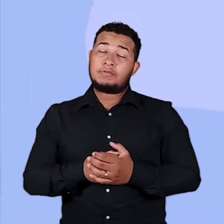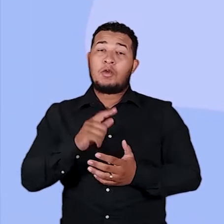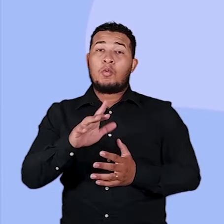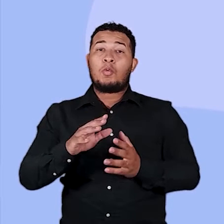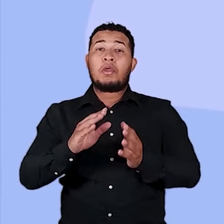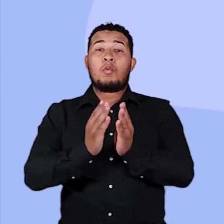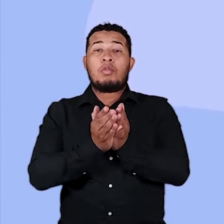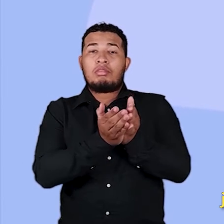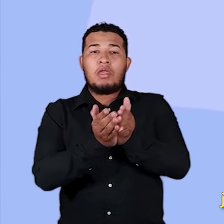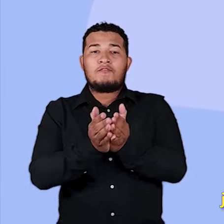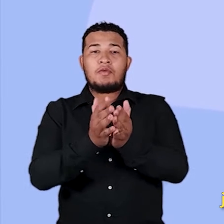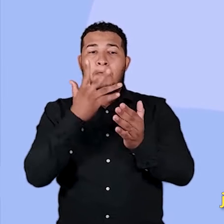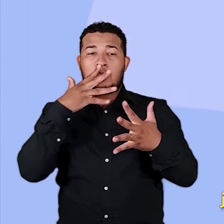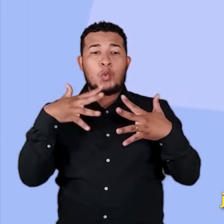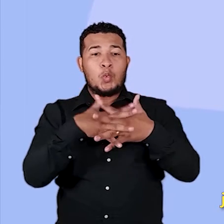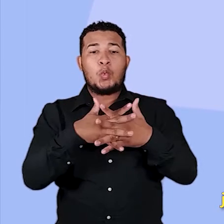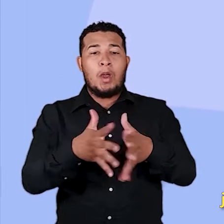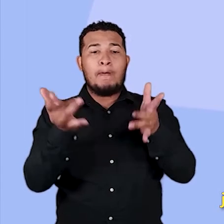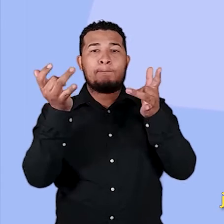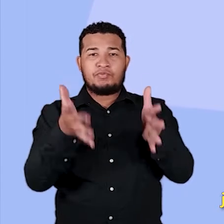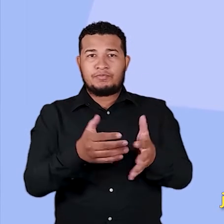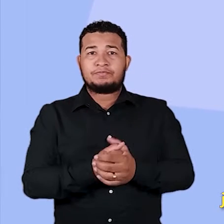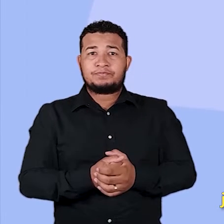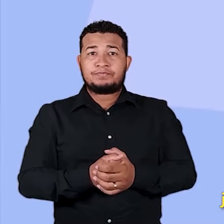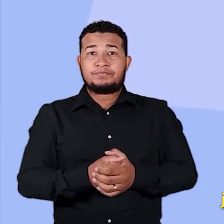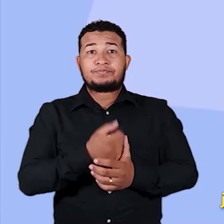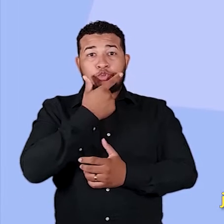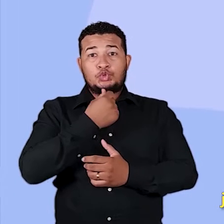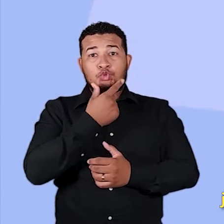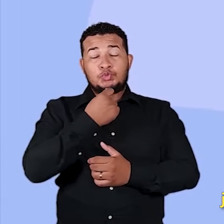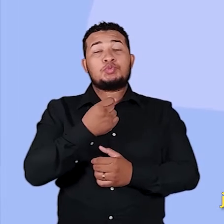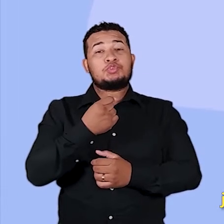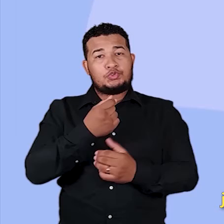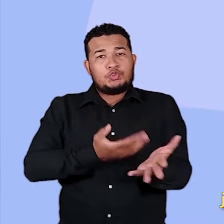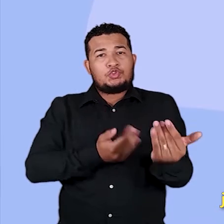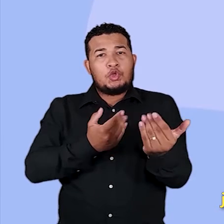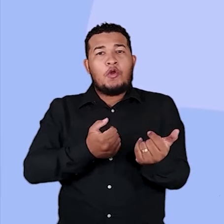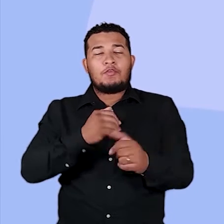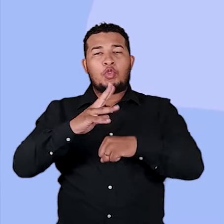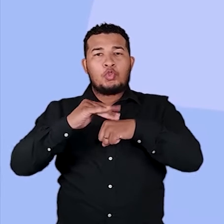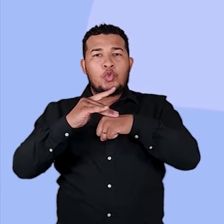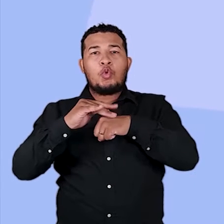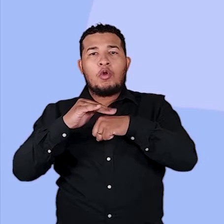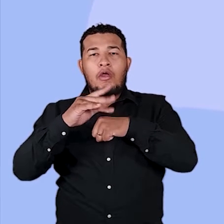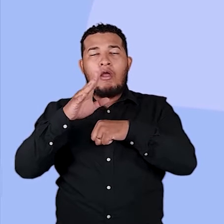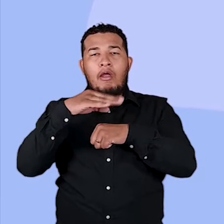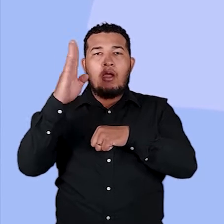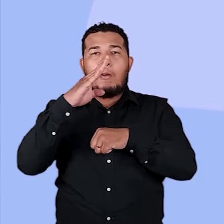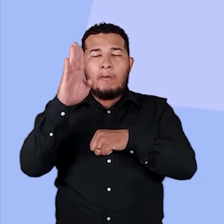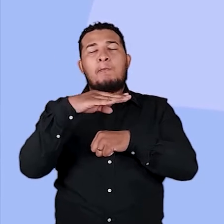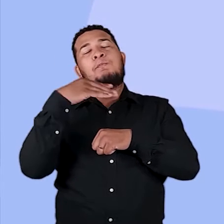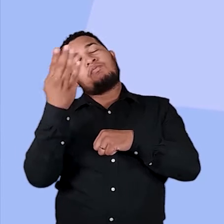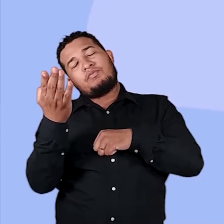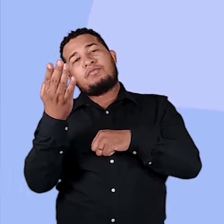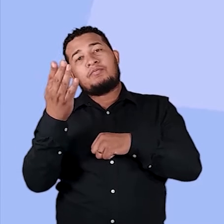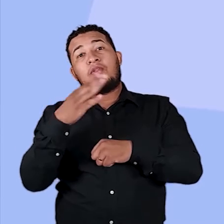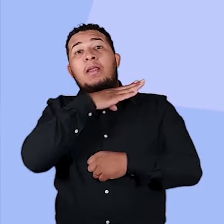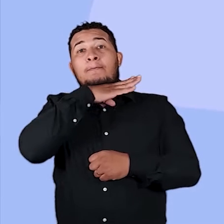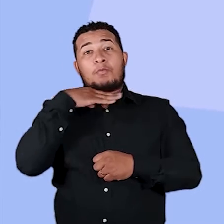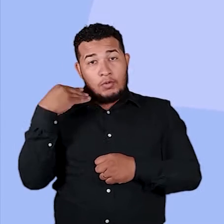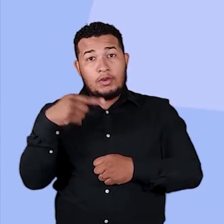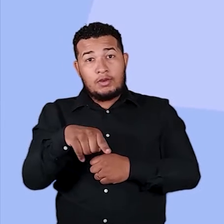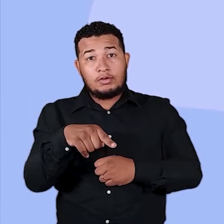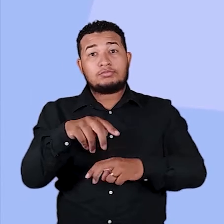fica à deriva, esse jovem que ficou doente por ter consumido água do mar ficou desacordado, ele foi morto, o corpo